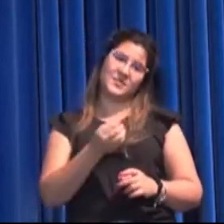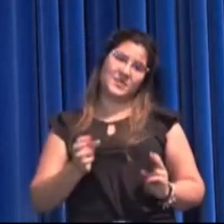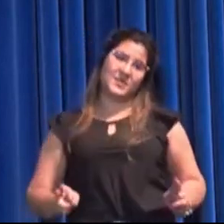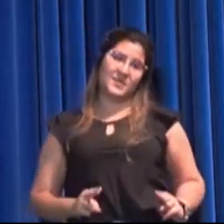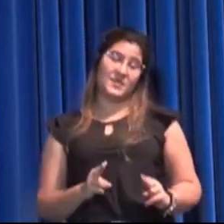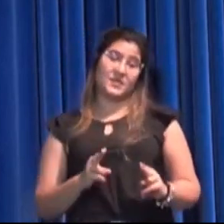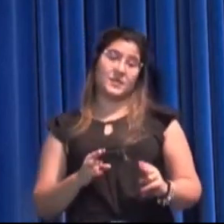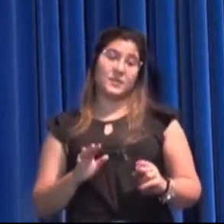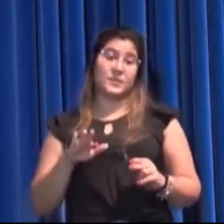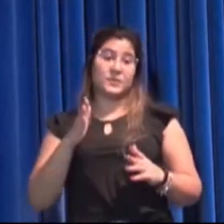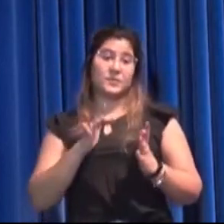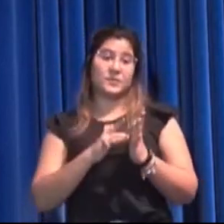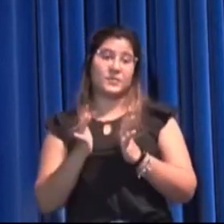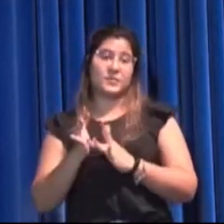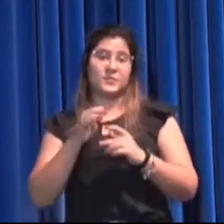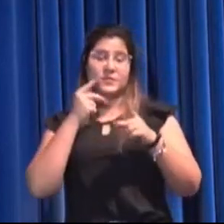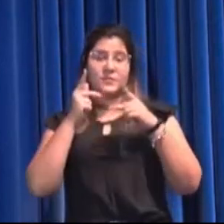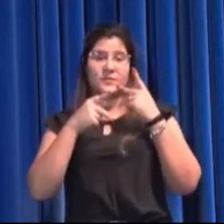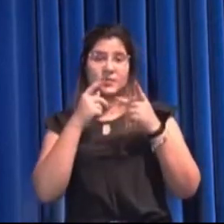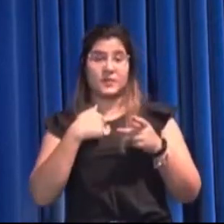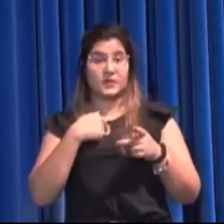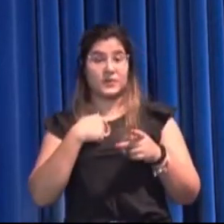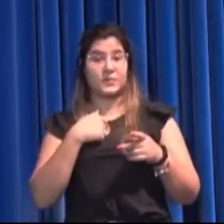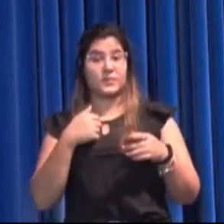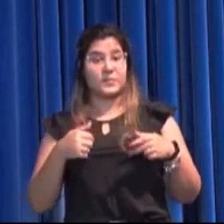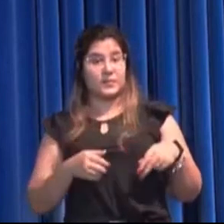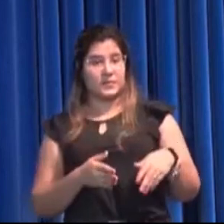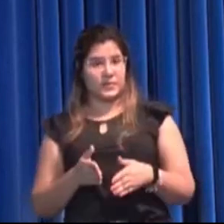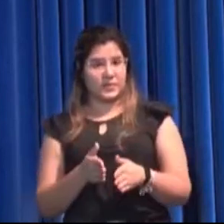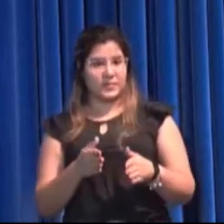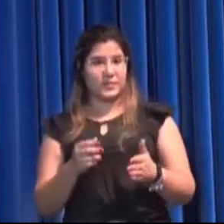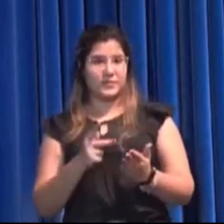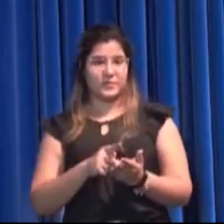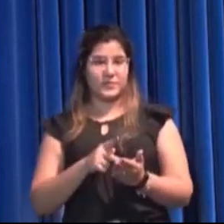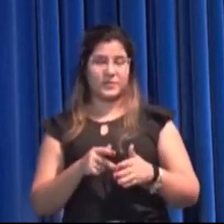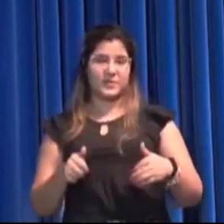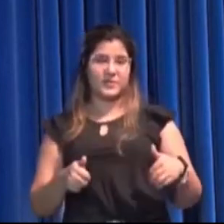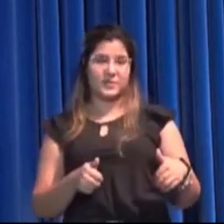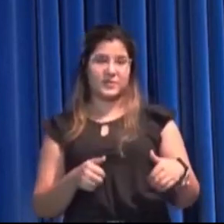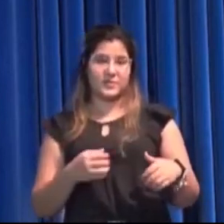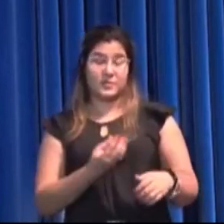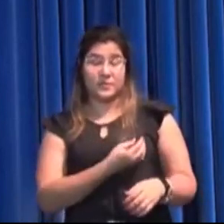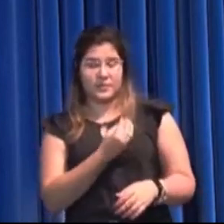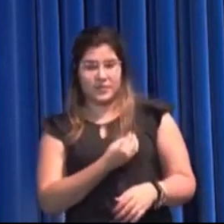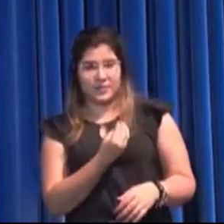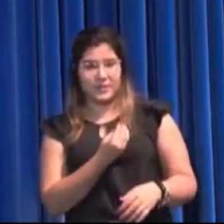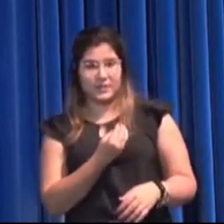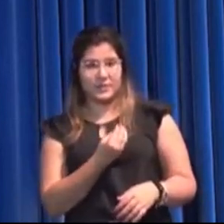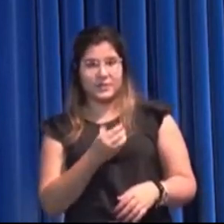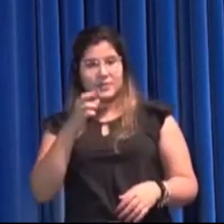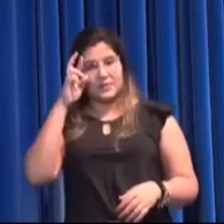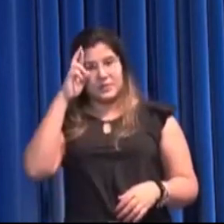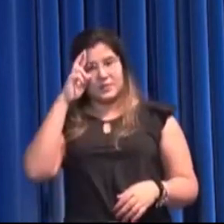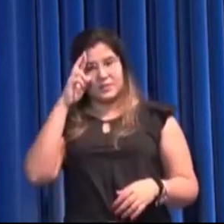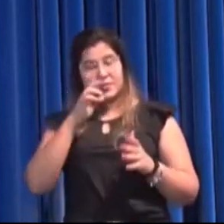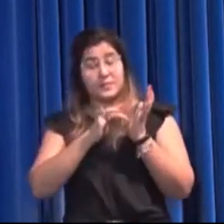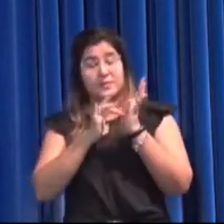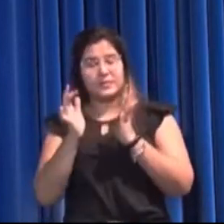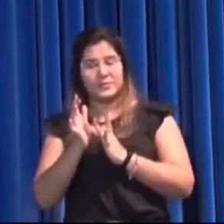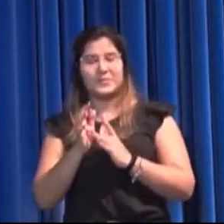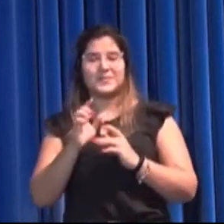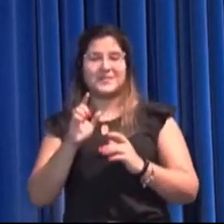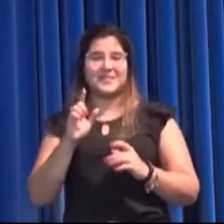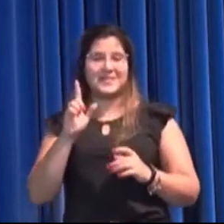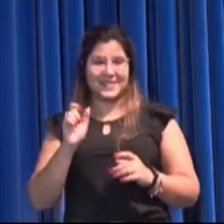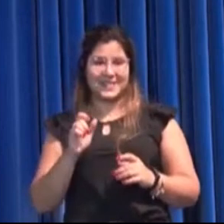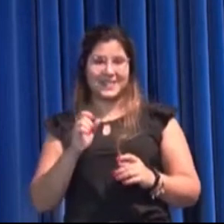eu sou o caminho, a verdade e a vida, Ele é o caminho. E Pedro testifica que Jesus é o